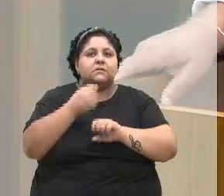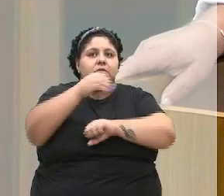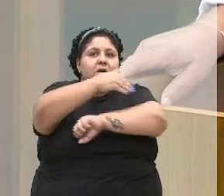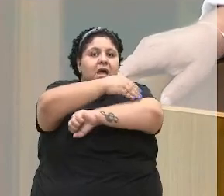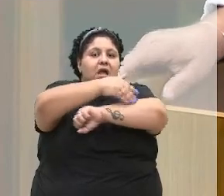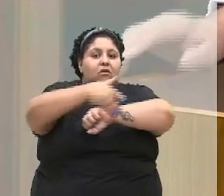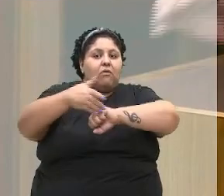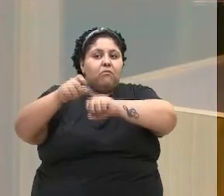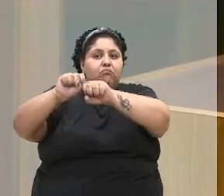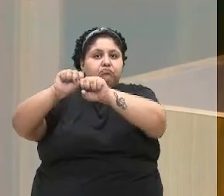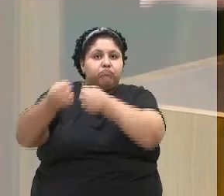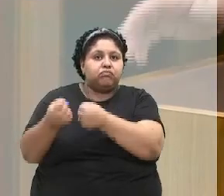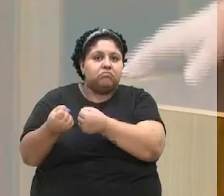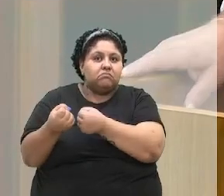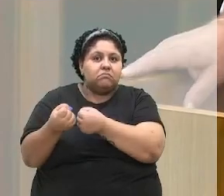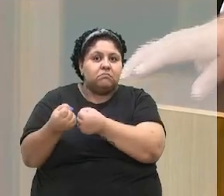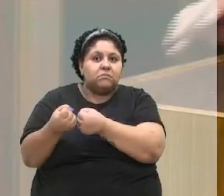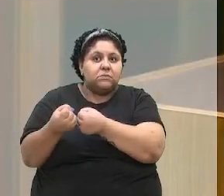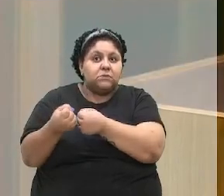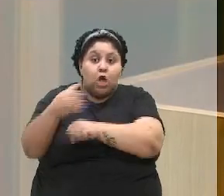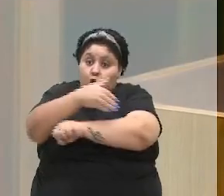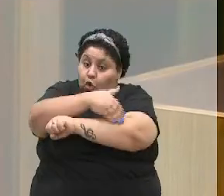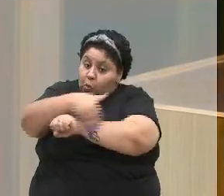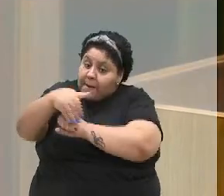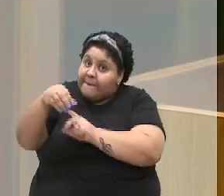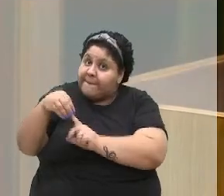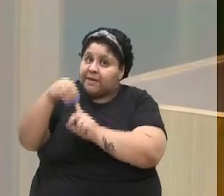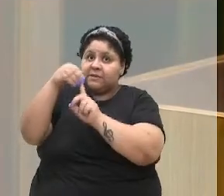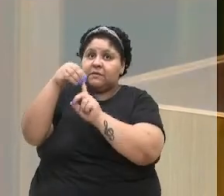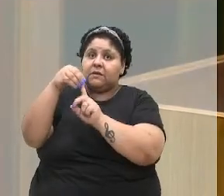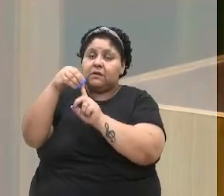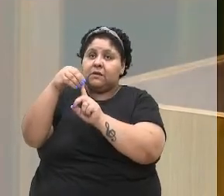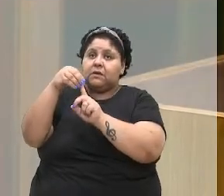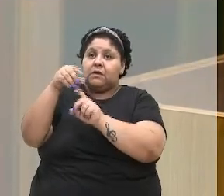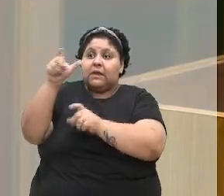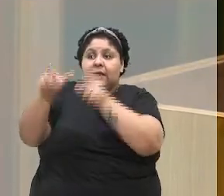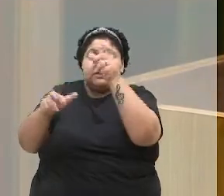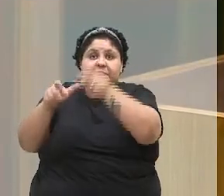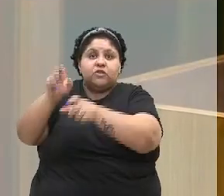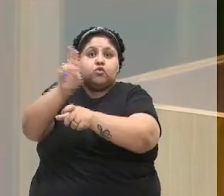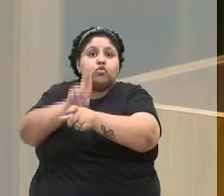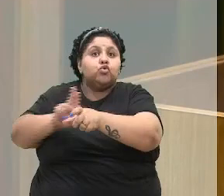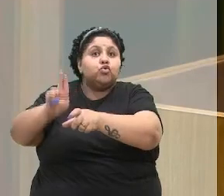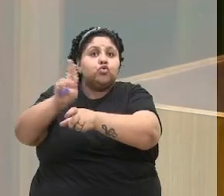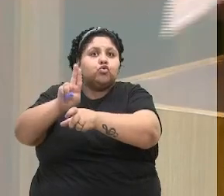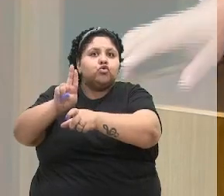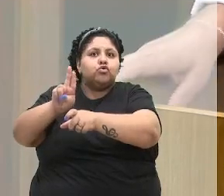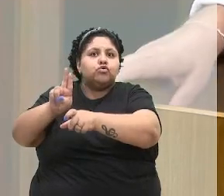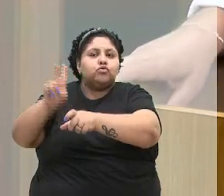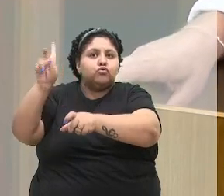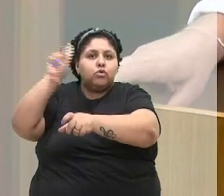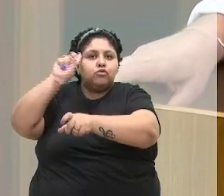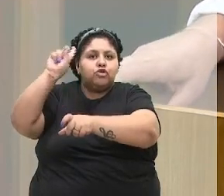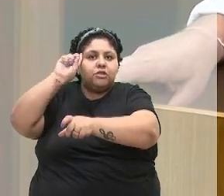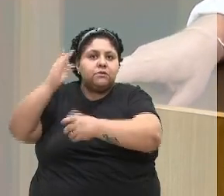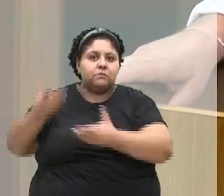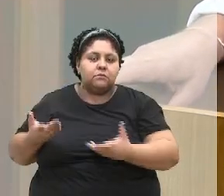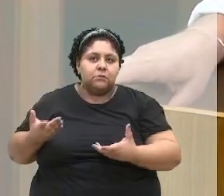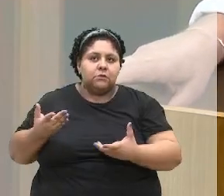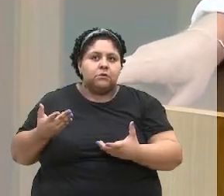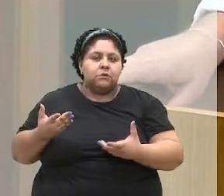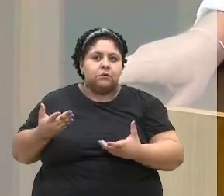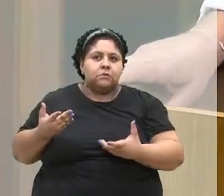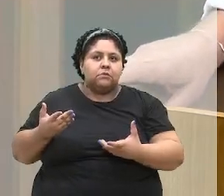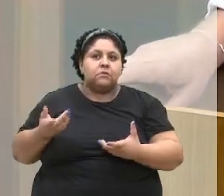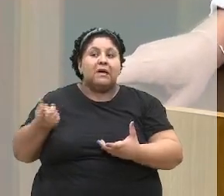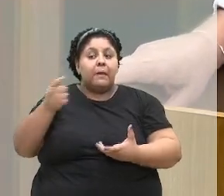caída. A rua principal do bairro. A rua onde que as pessoas transitam, pessoas caminham diariamente. Onde as pessoas